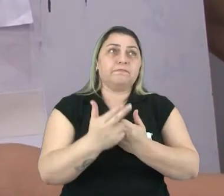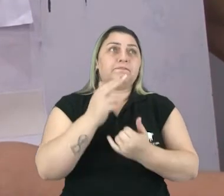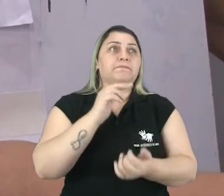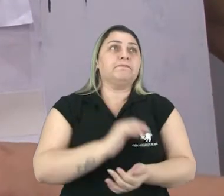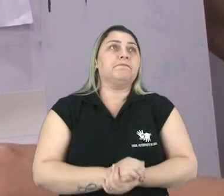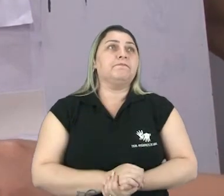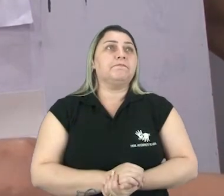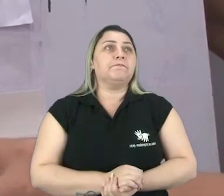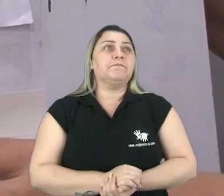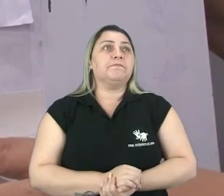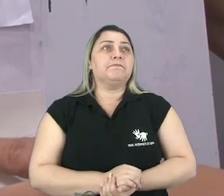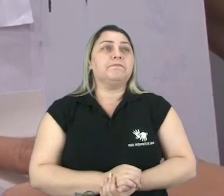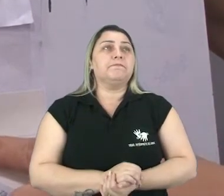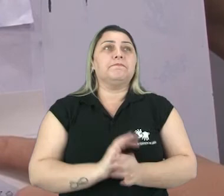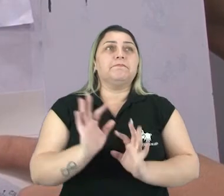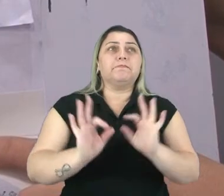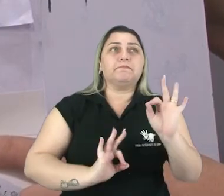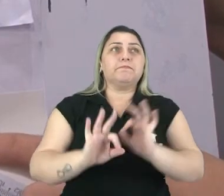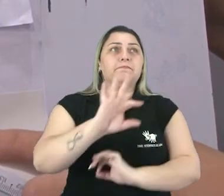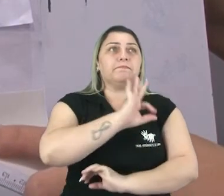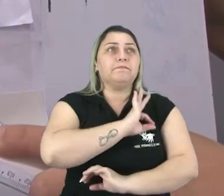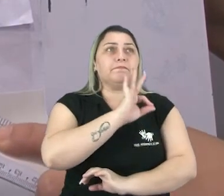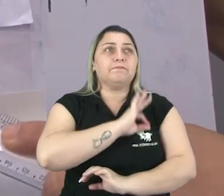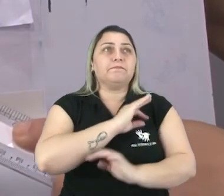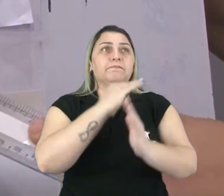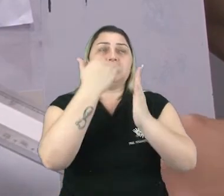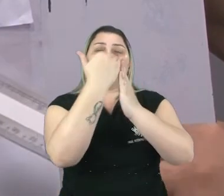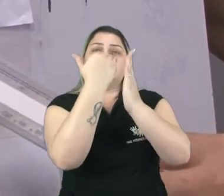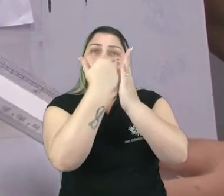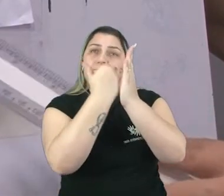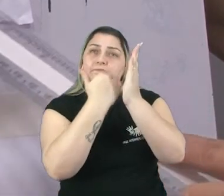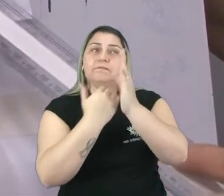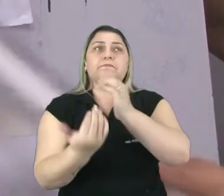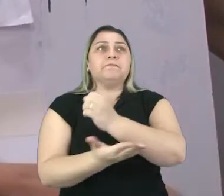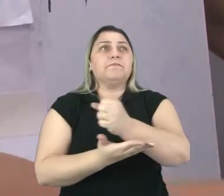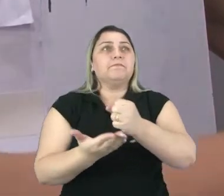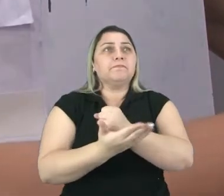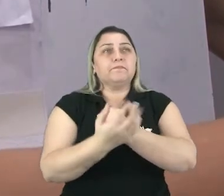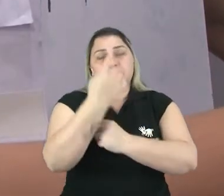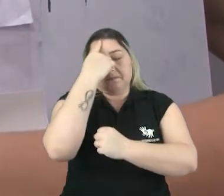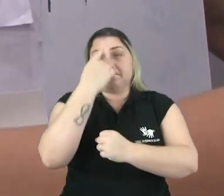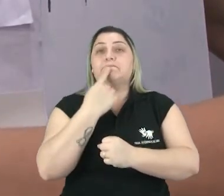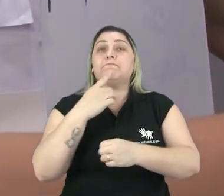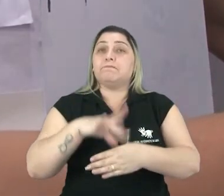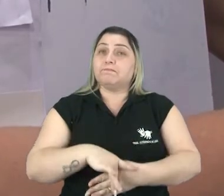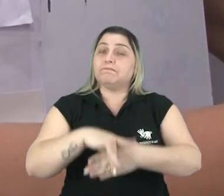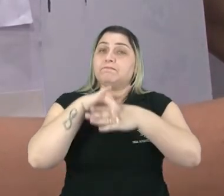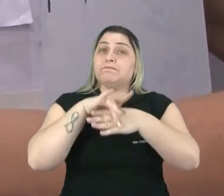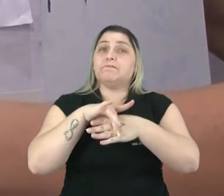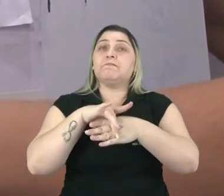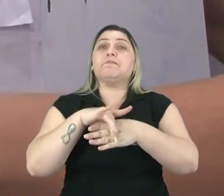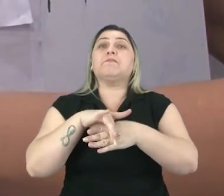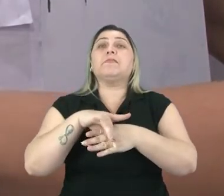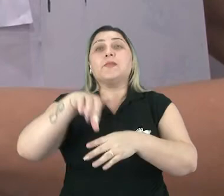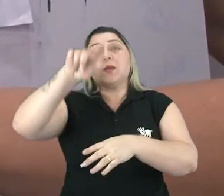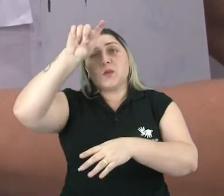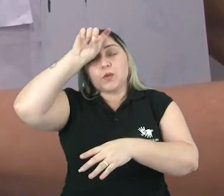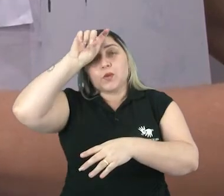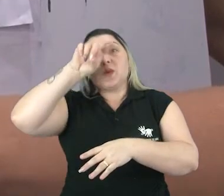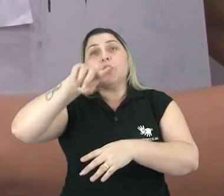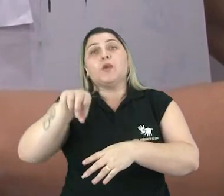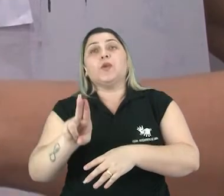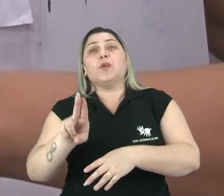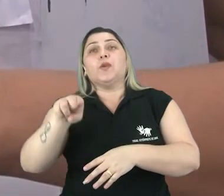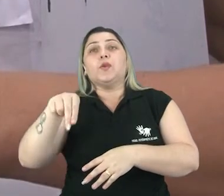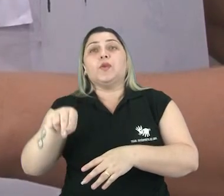das confederações. Organização militar, também hierarquia baseada na figura do líder, eles também tinham líder. Um exemplo disso é